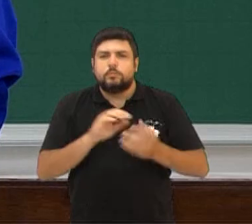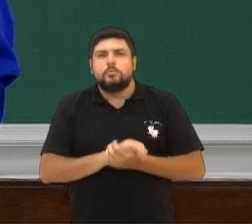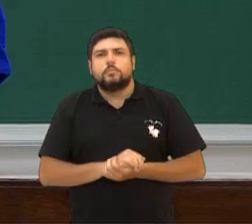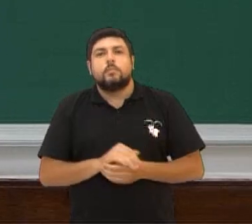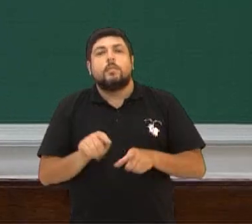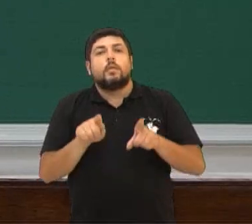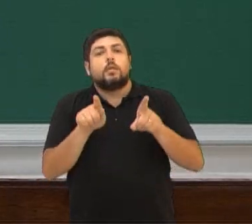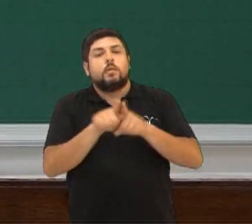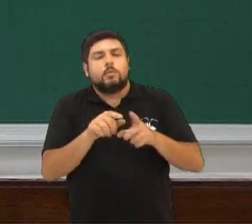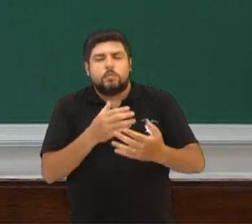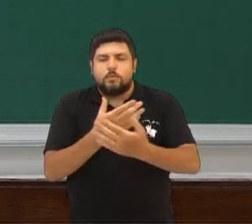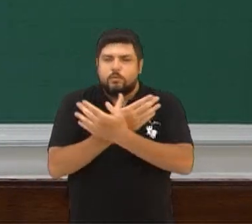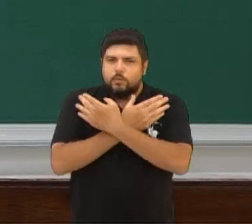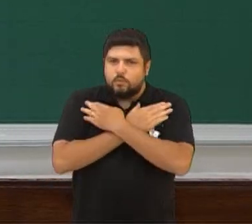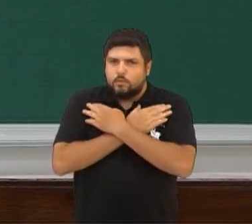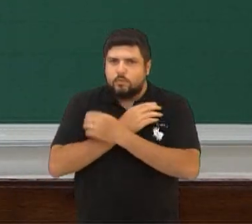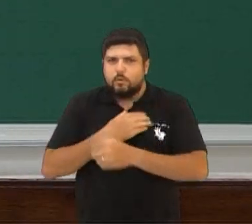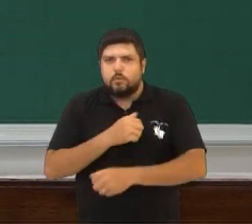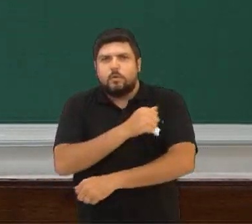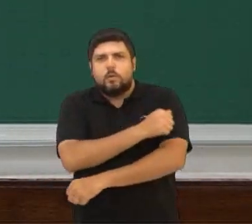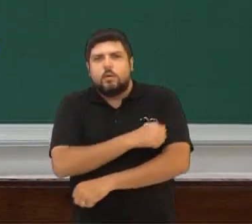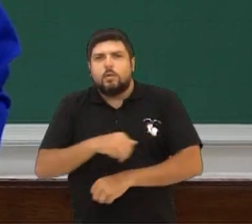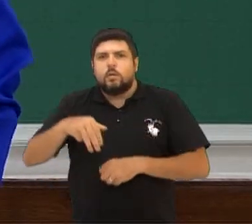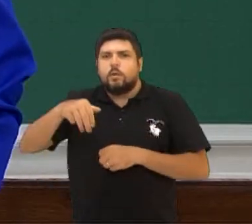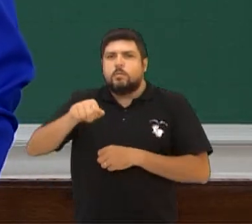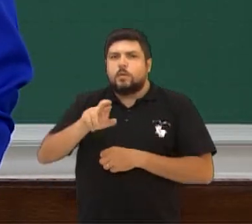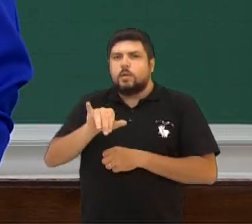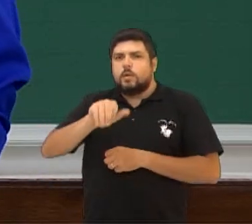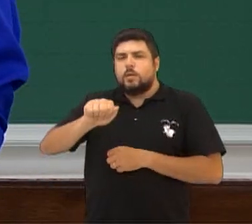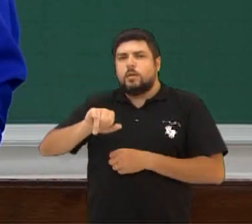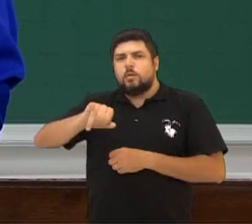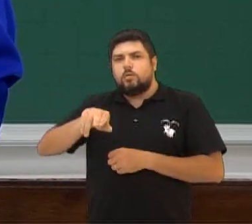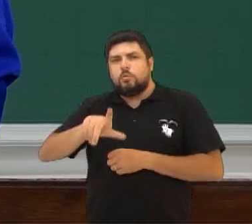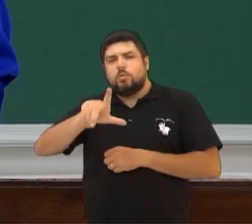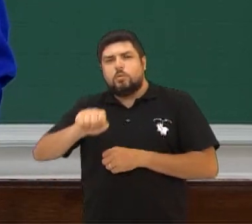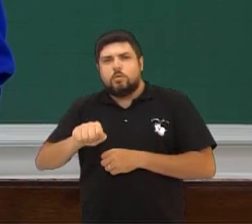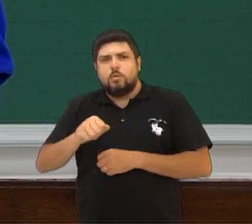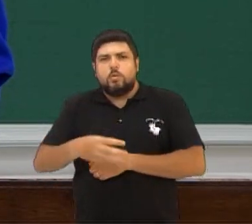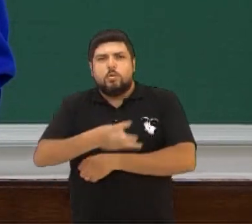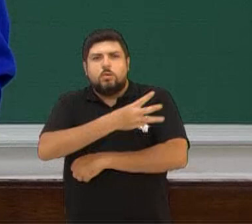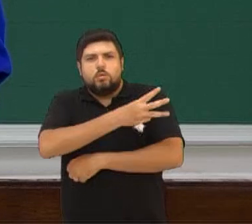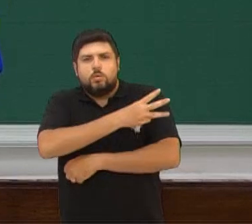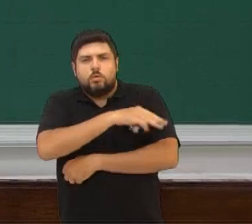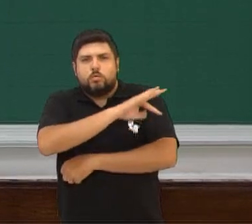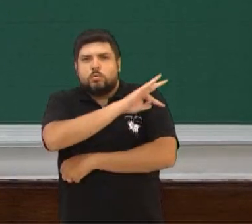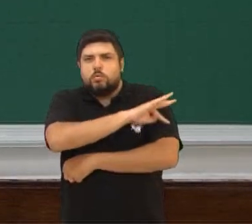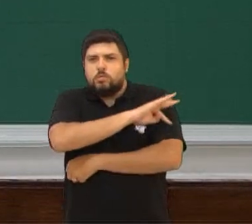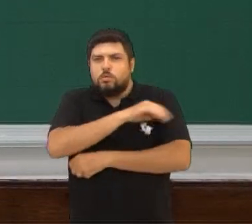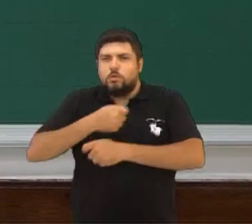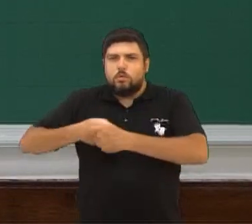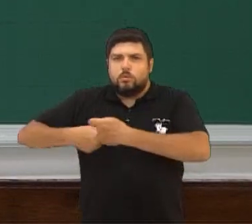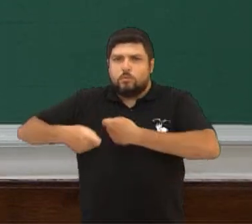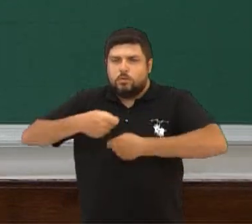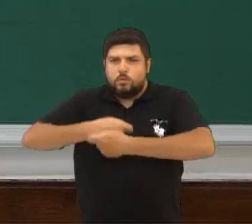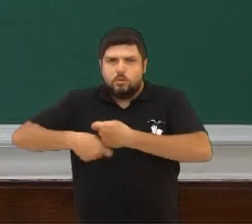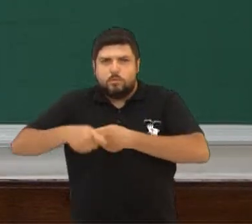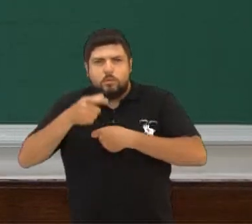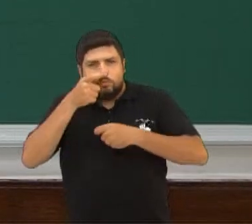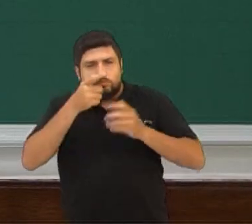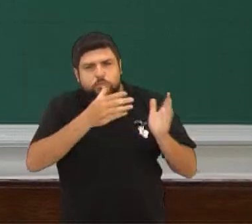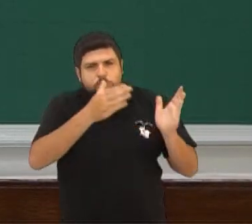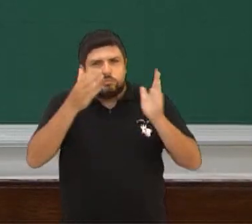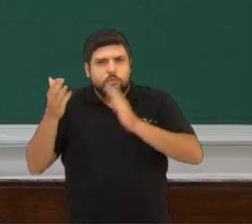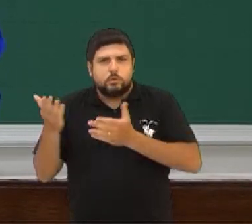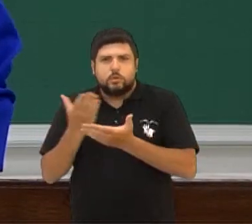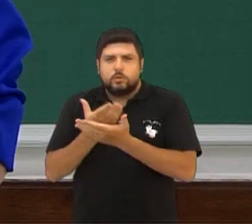Mandar um abraço aqui para a aluna Maria Júlia, do 3º técnico aqui de administração, acompanhando as aulas. Um